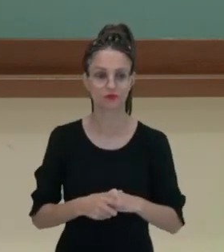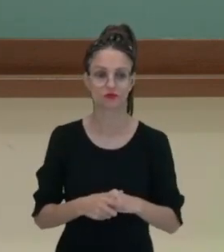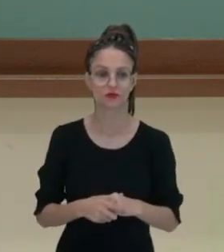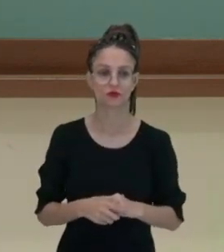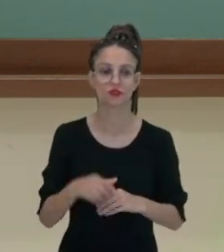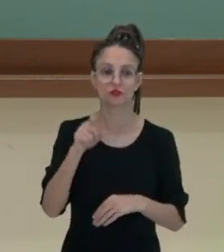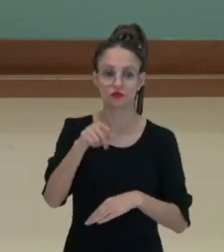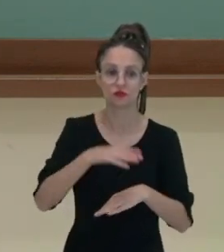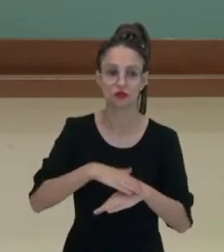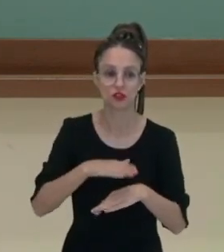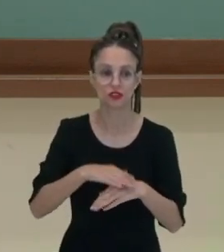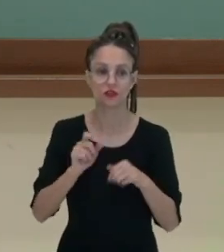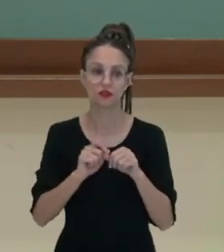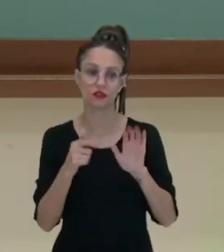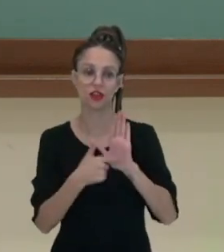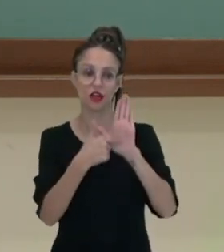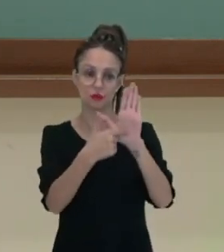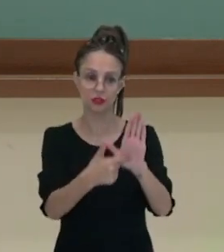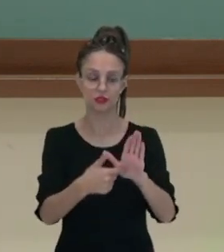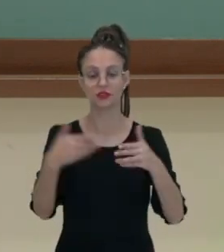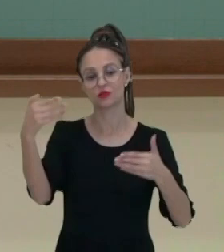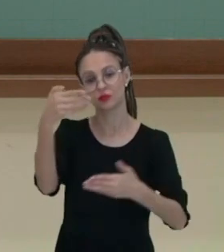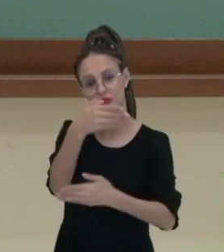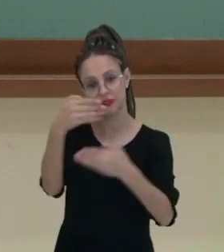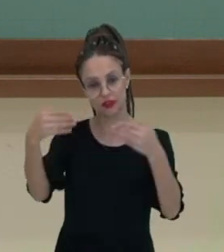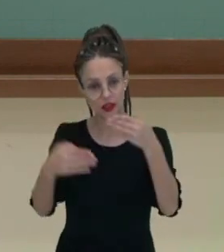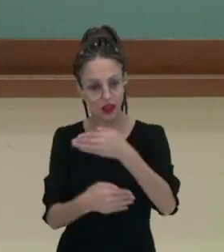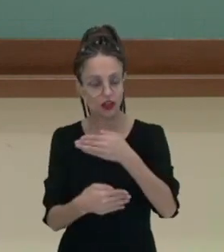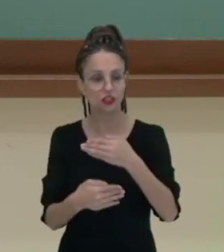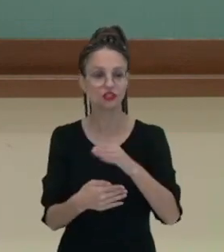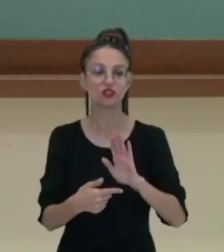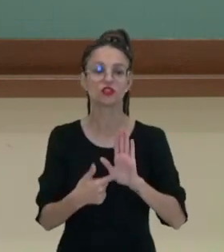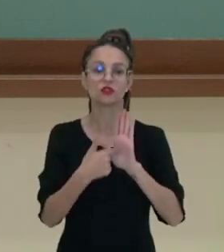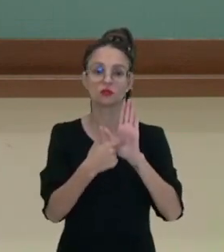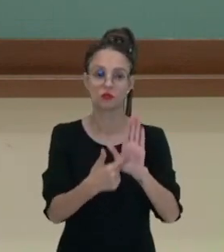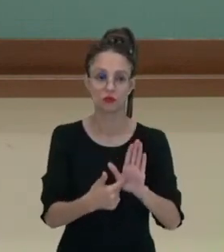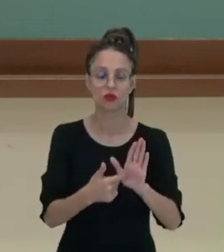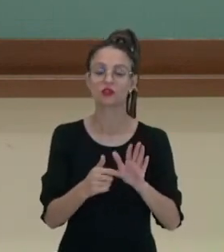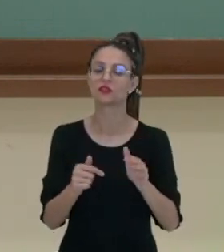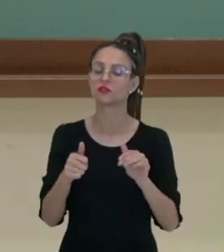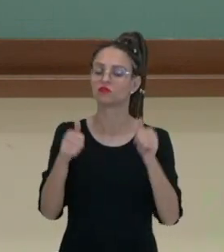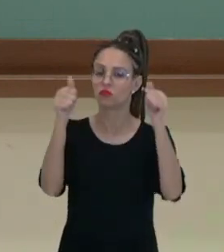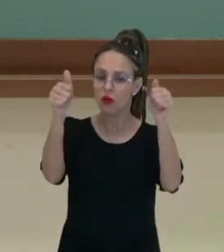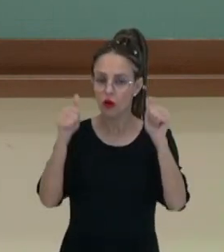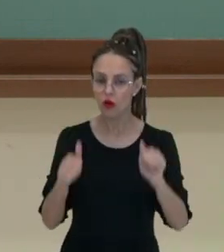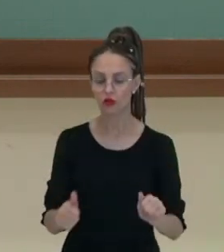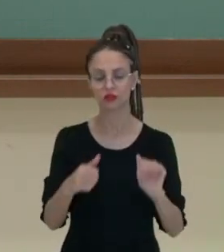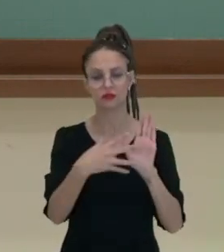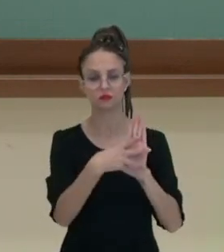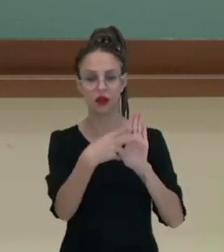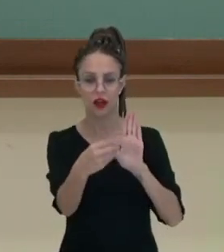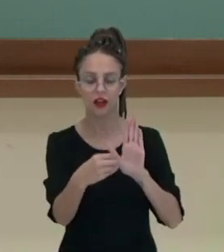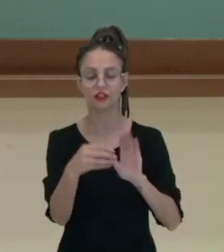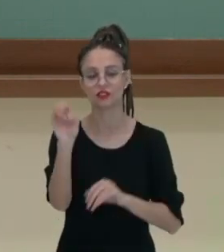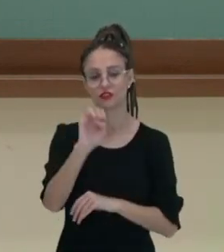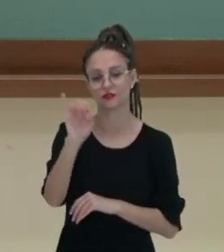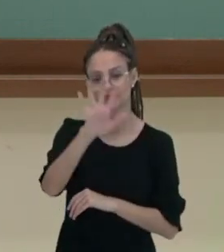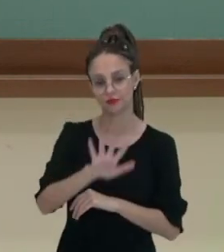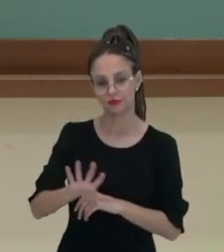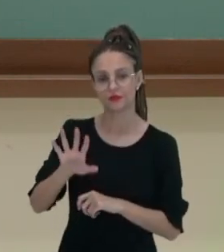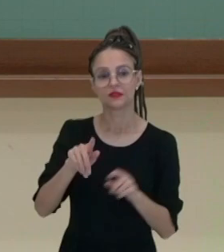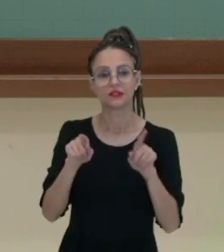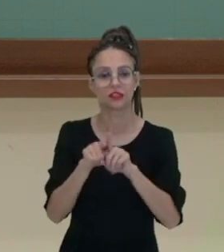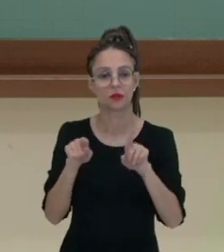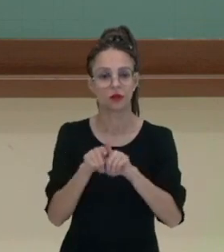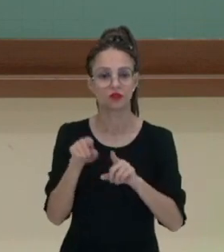basicamente, você vai fazer uma apresentação de slides, né? Mantendo o pôster, os poemas, a imagem. Procure